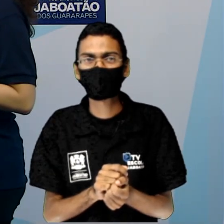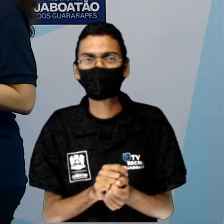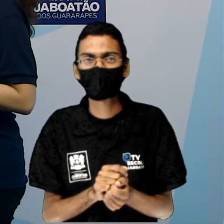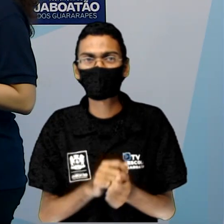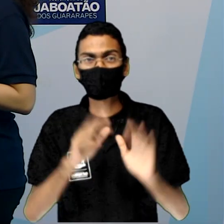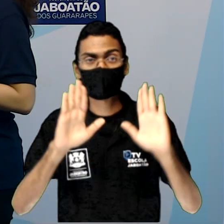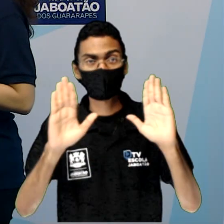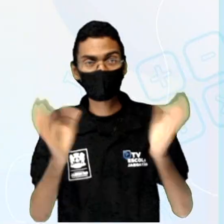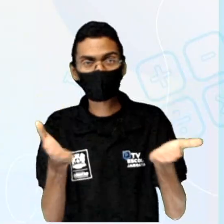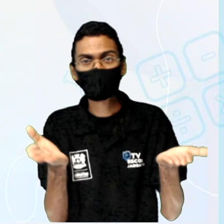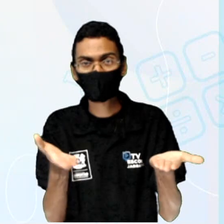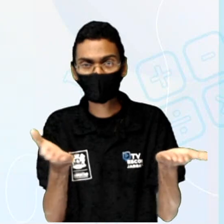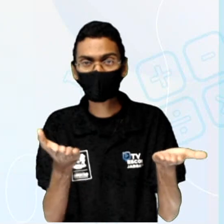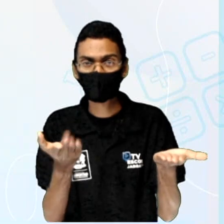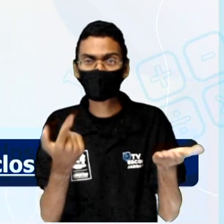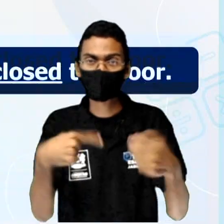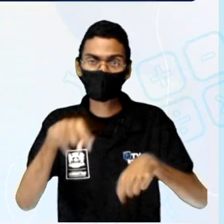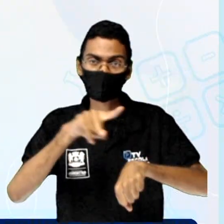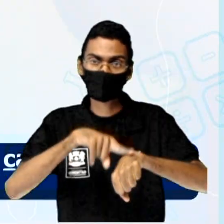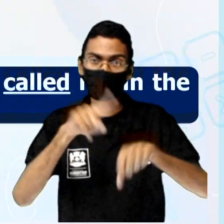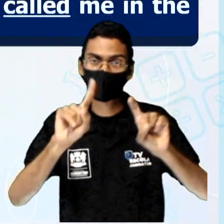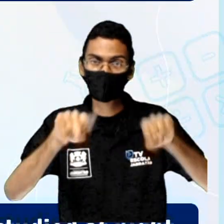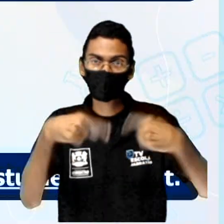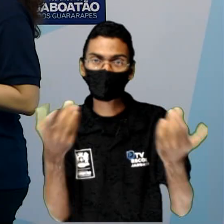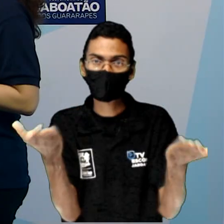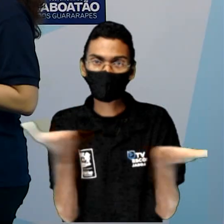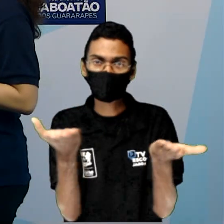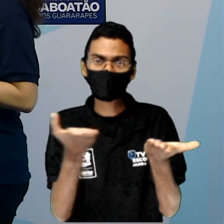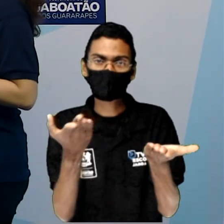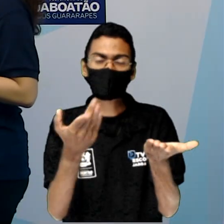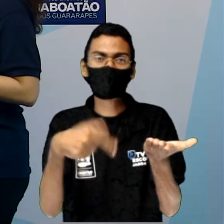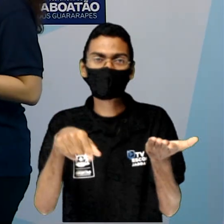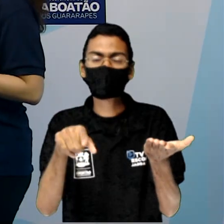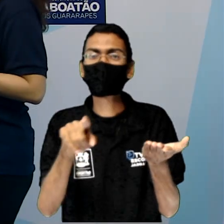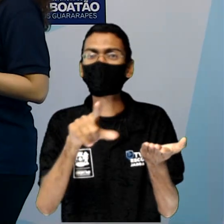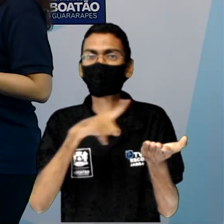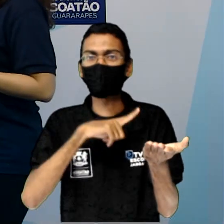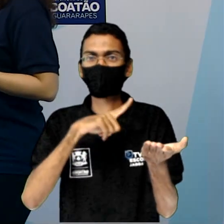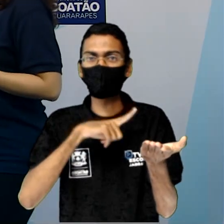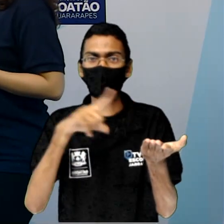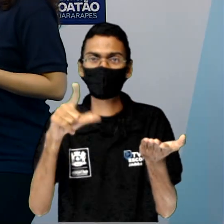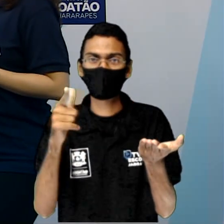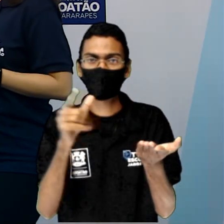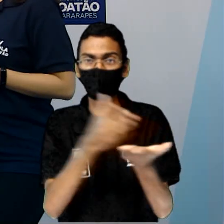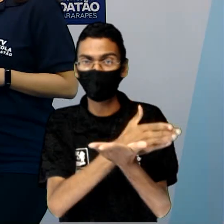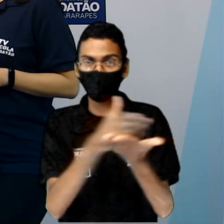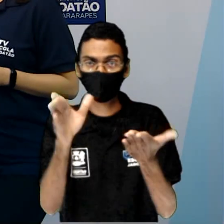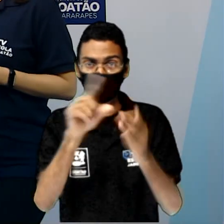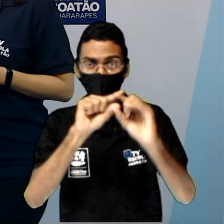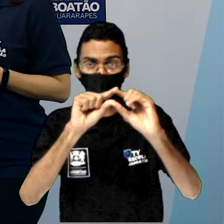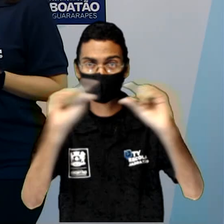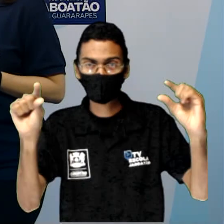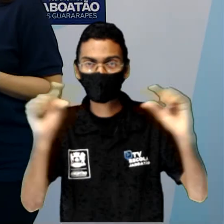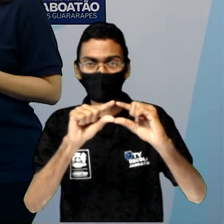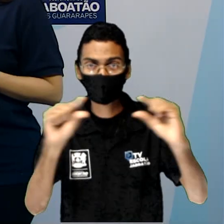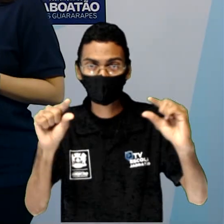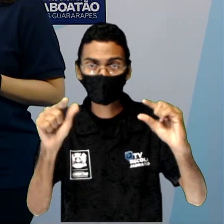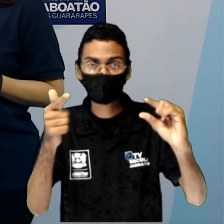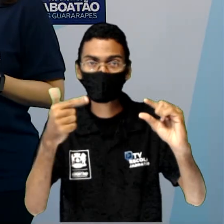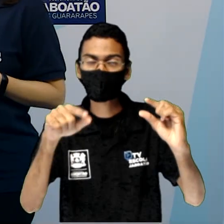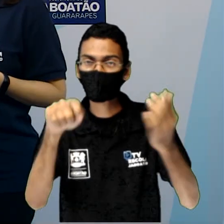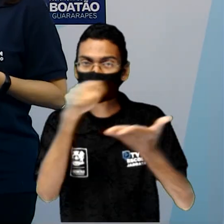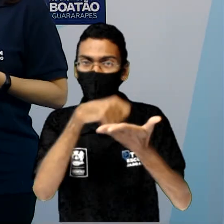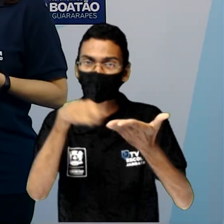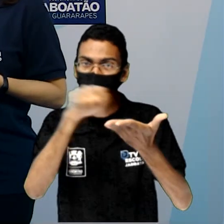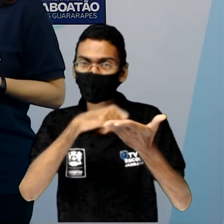E agora é a hora do desafio. Aqui tem algumas frases, certo? Todas elas escritas